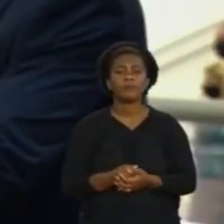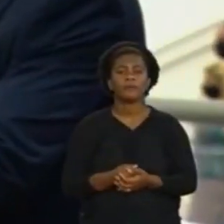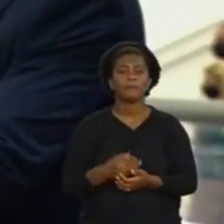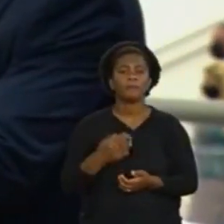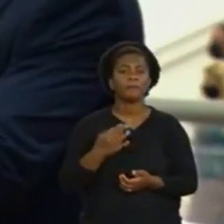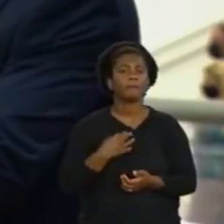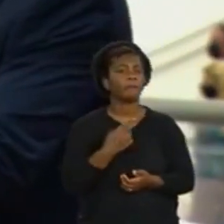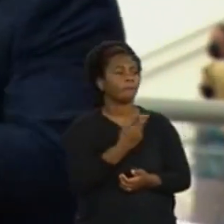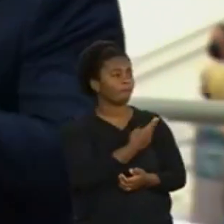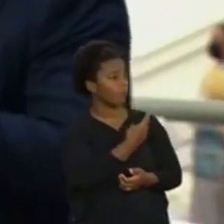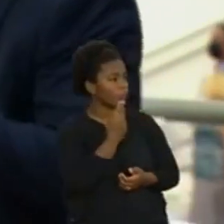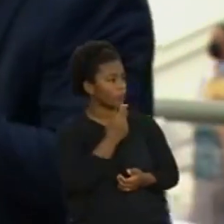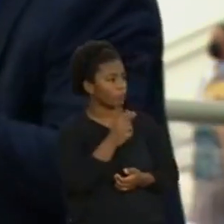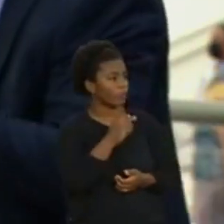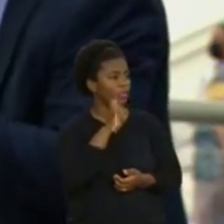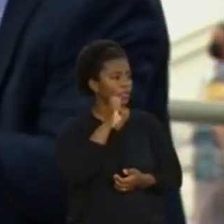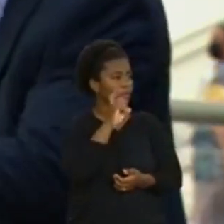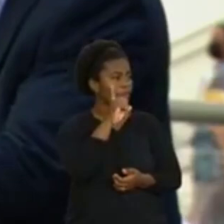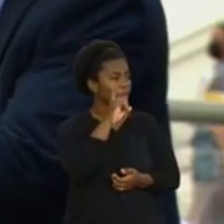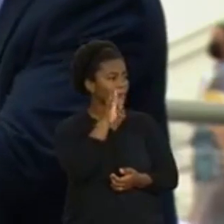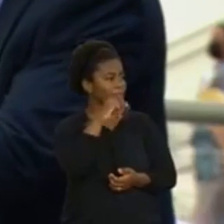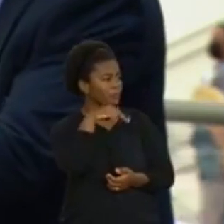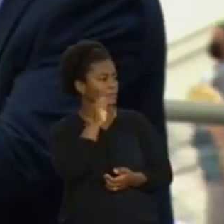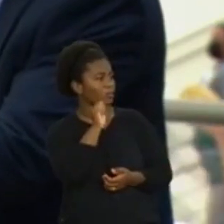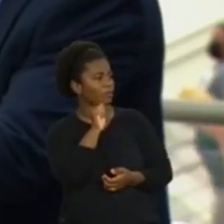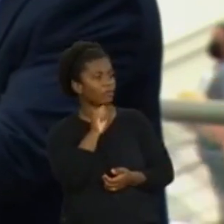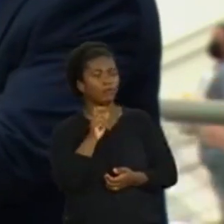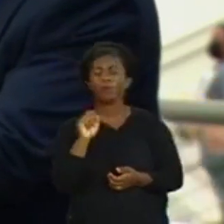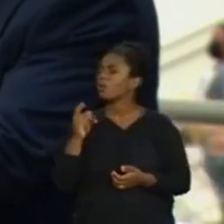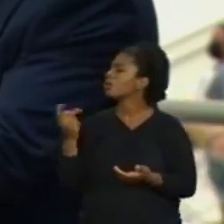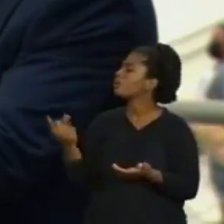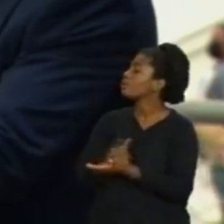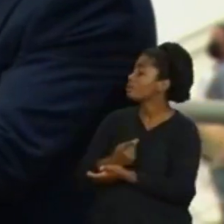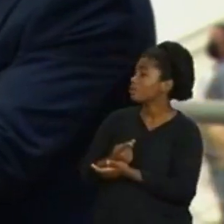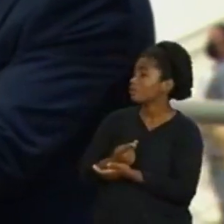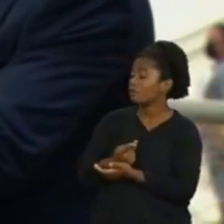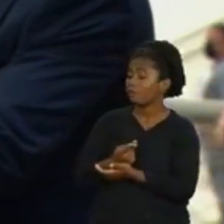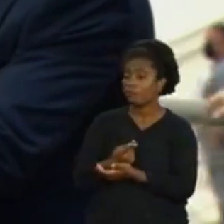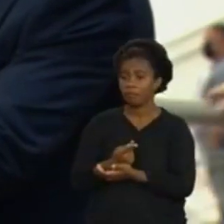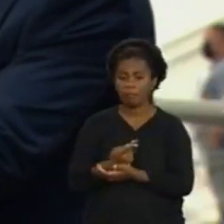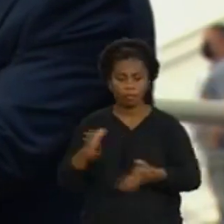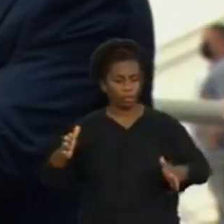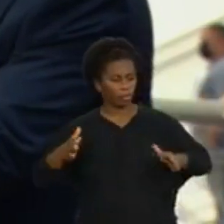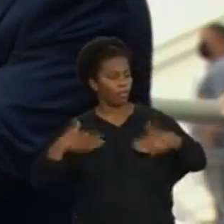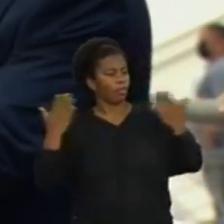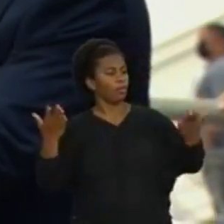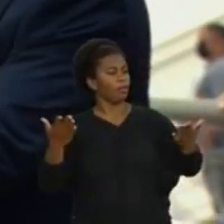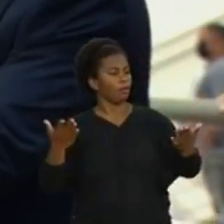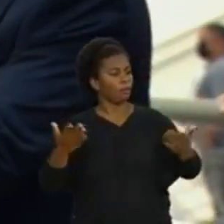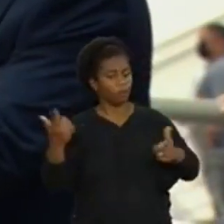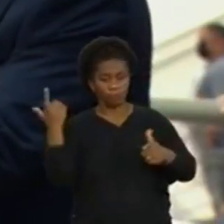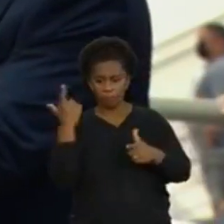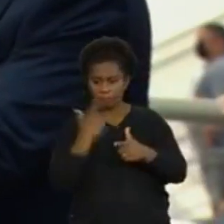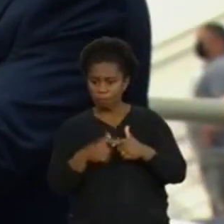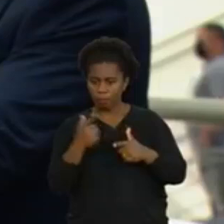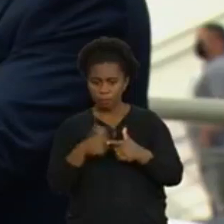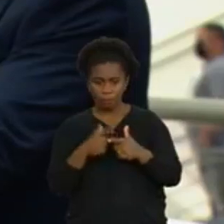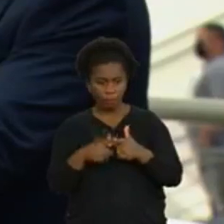é Edila. O que, que aconteceu, dona Edila? Eu deparei com um problema muito sério em